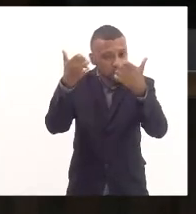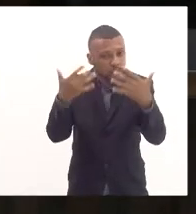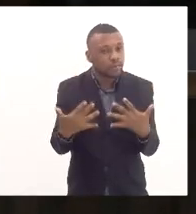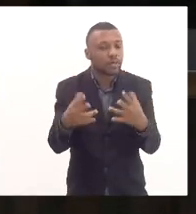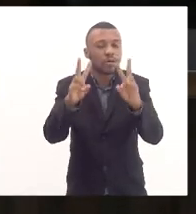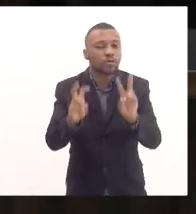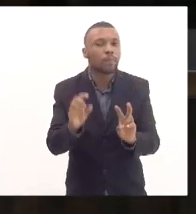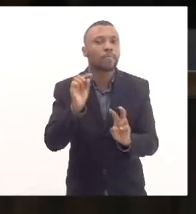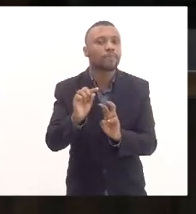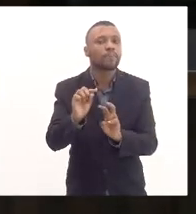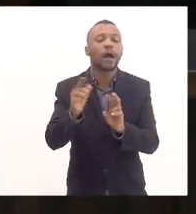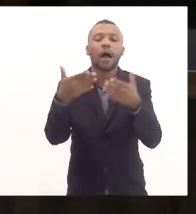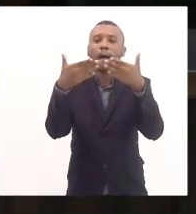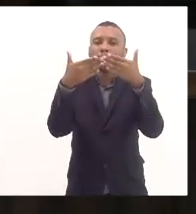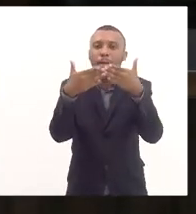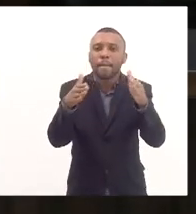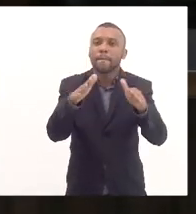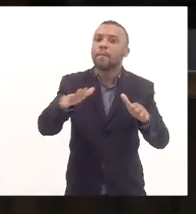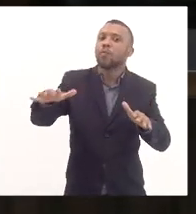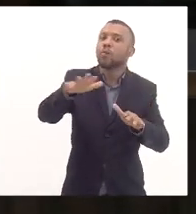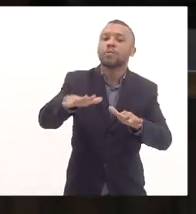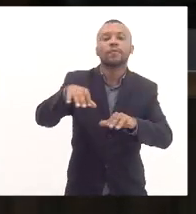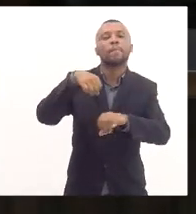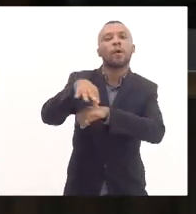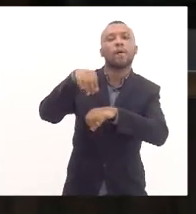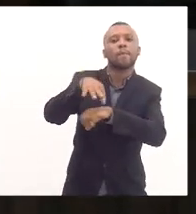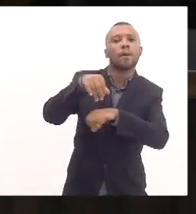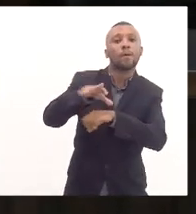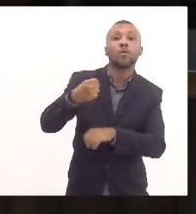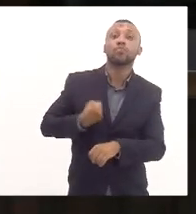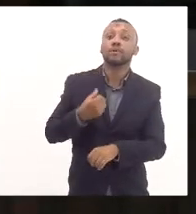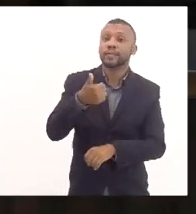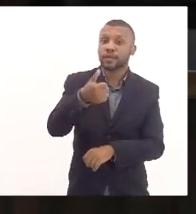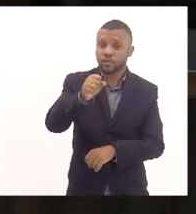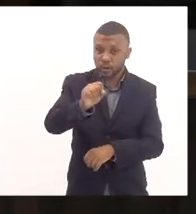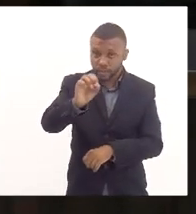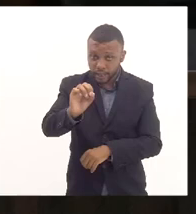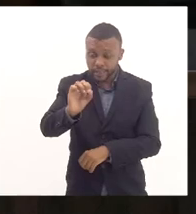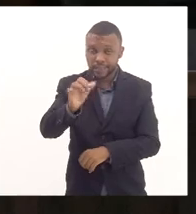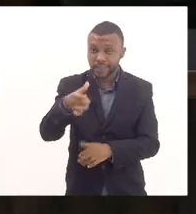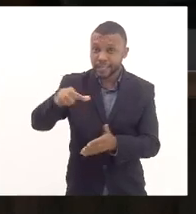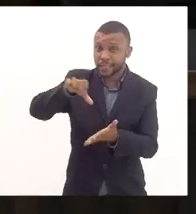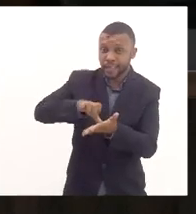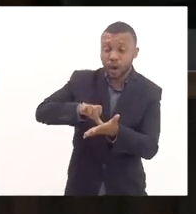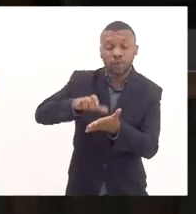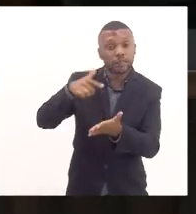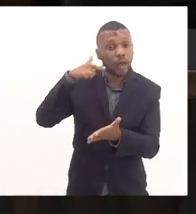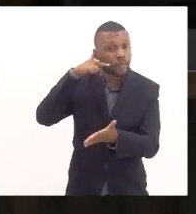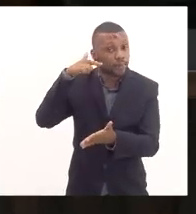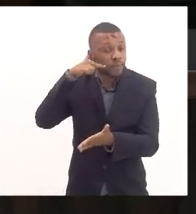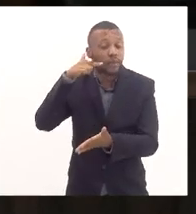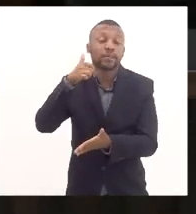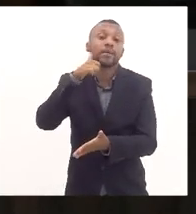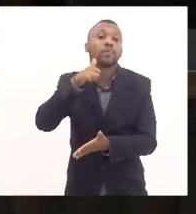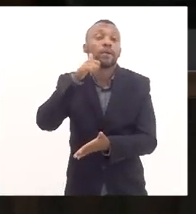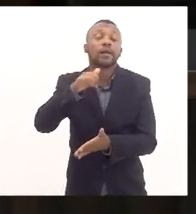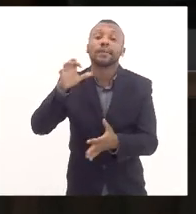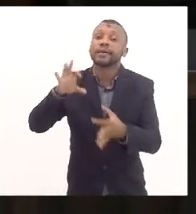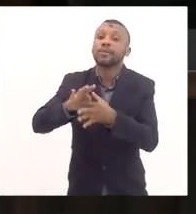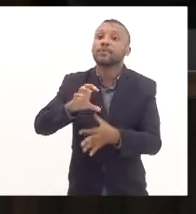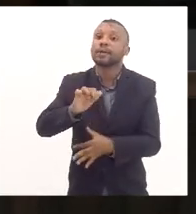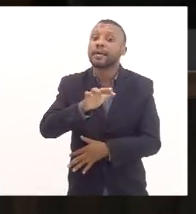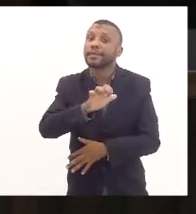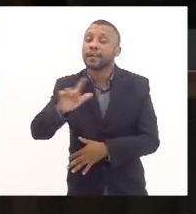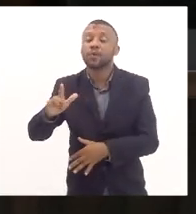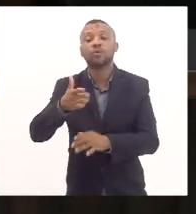uma ampliação da divulgação do disco 180 Central de Atendimento à mulher através dos canais oficiais de comunicação